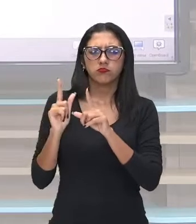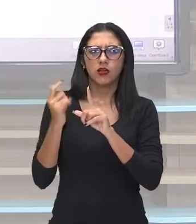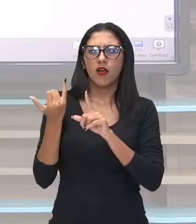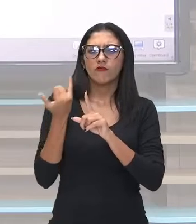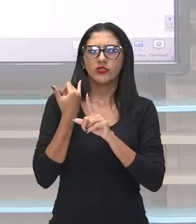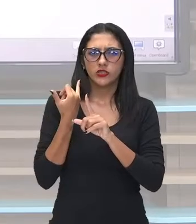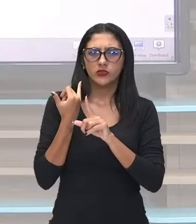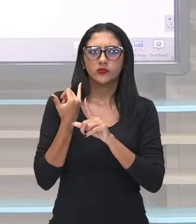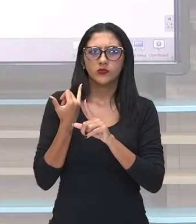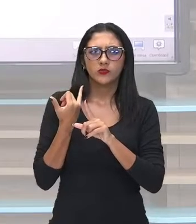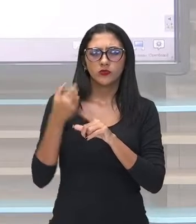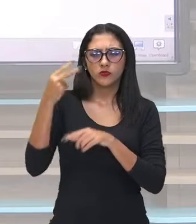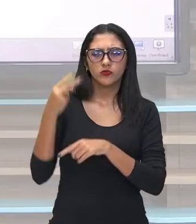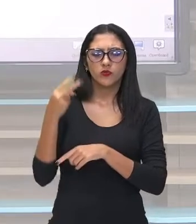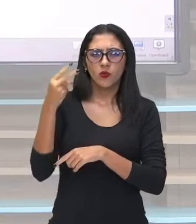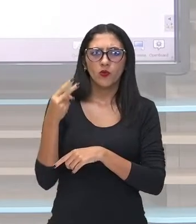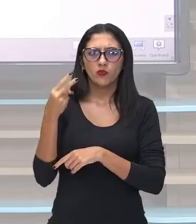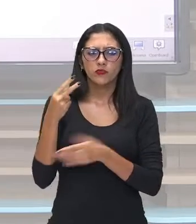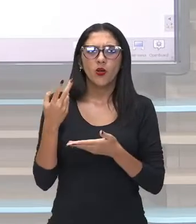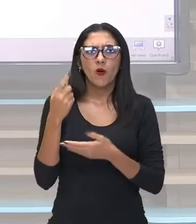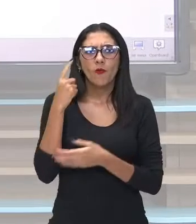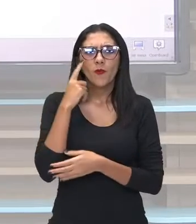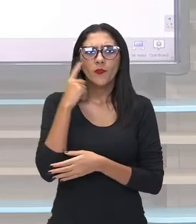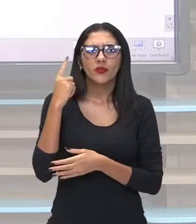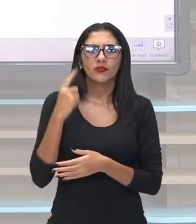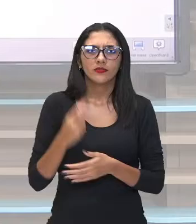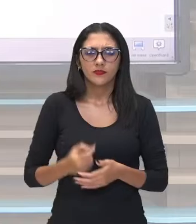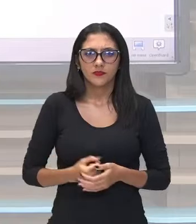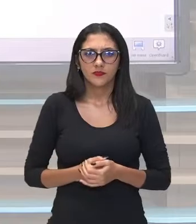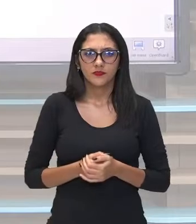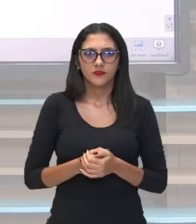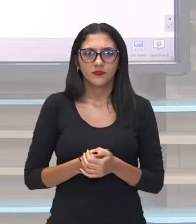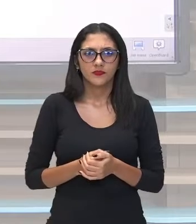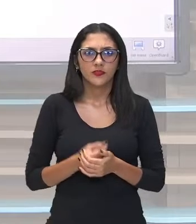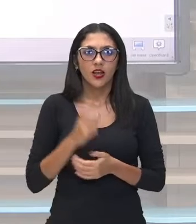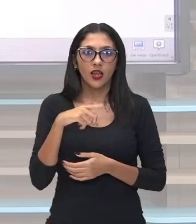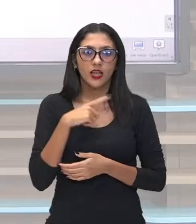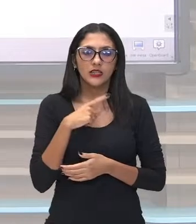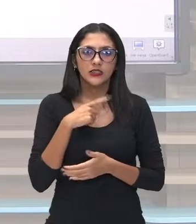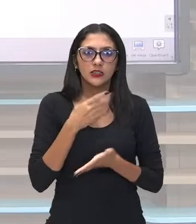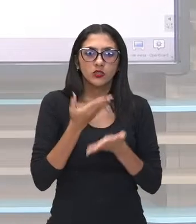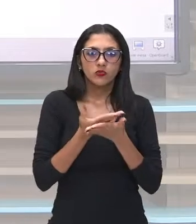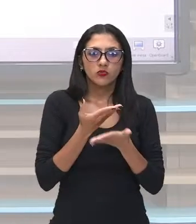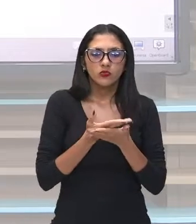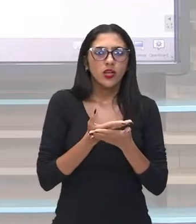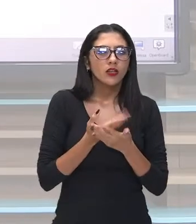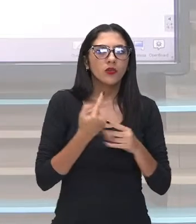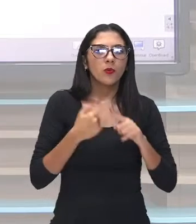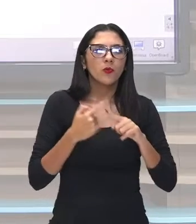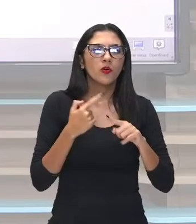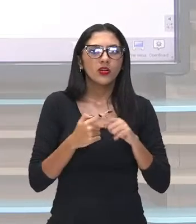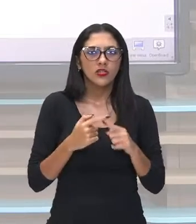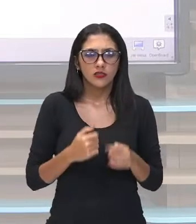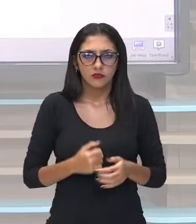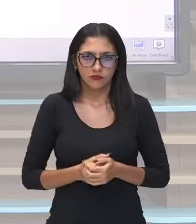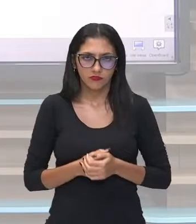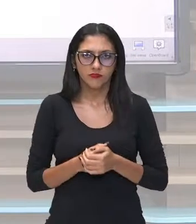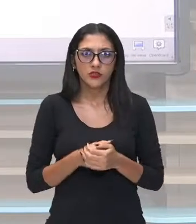prova. Aí eu logo penso, ele deve fazer um processo seletivo para